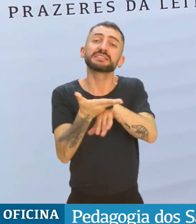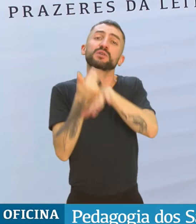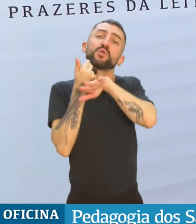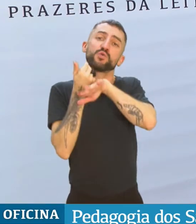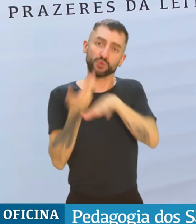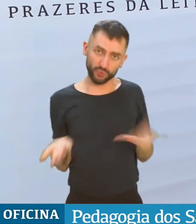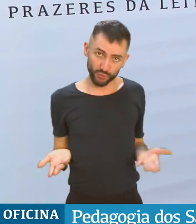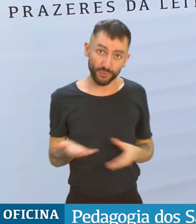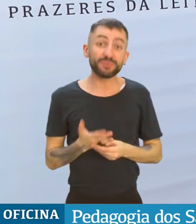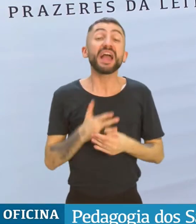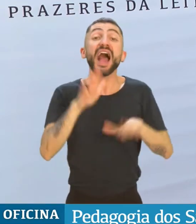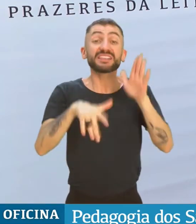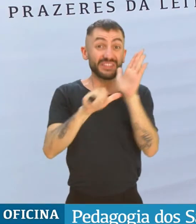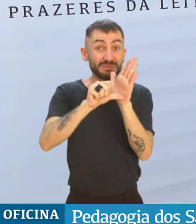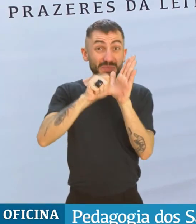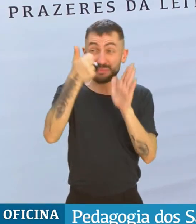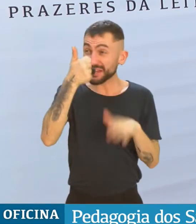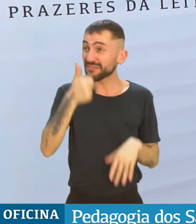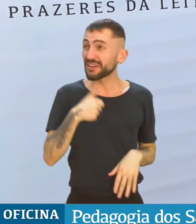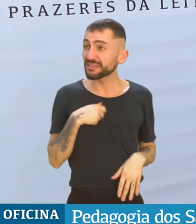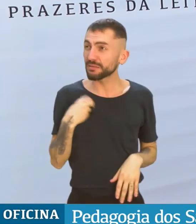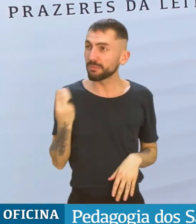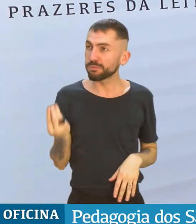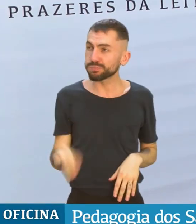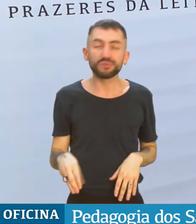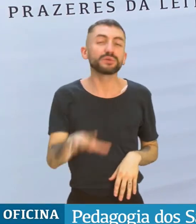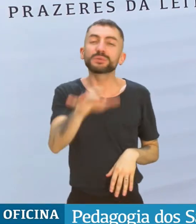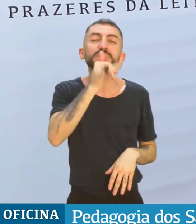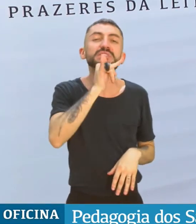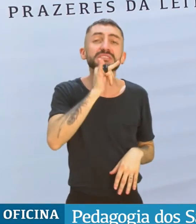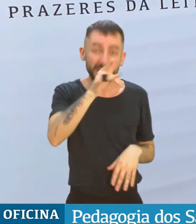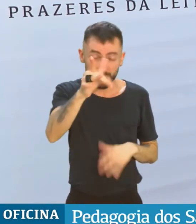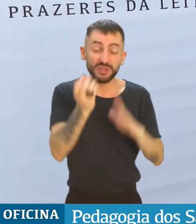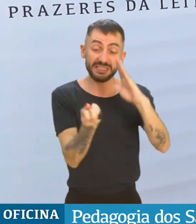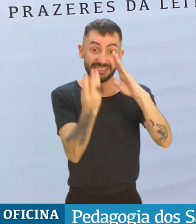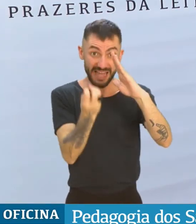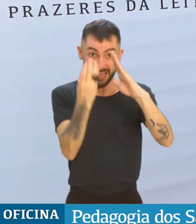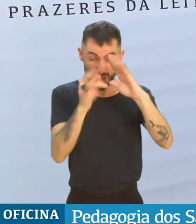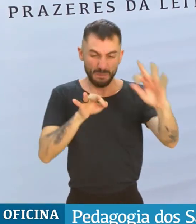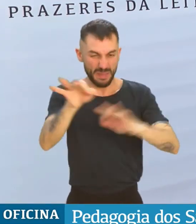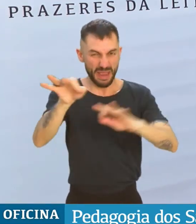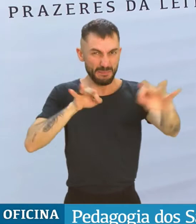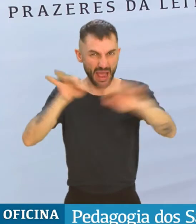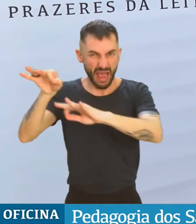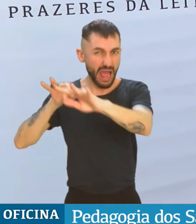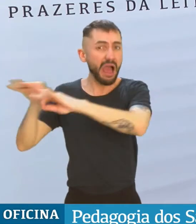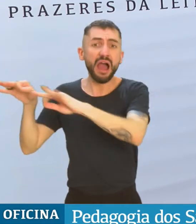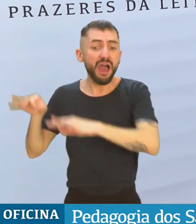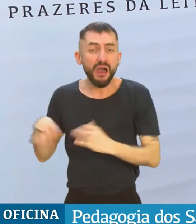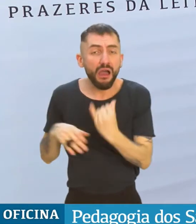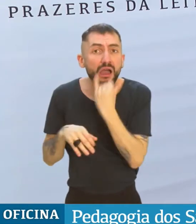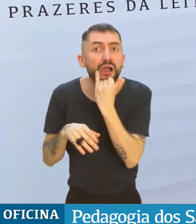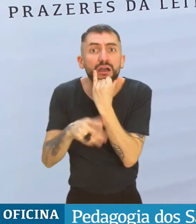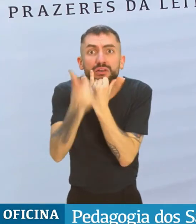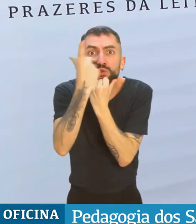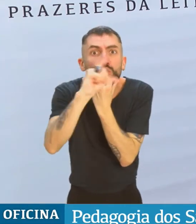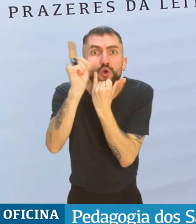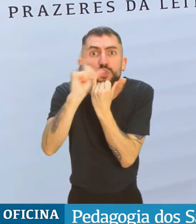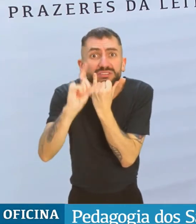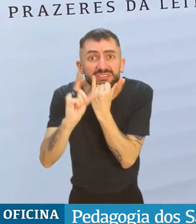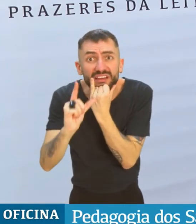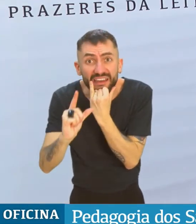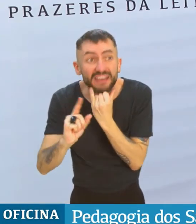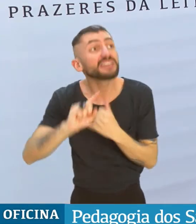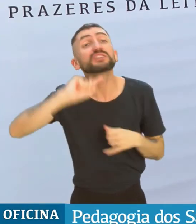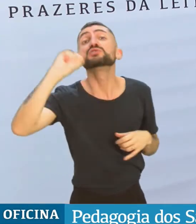a primeira impressão é que fica. Se você faz esse sarau que não dá certo logo de cara, vai ser muito difícil, porque essa notícia